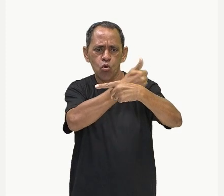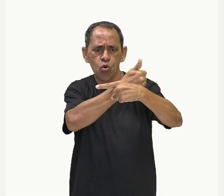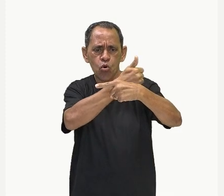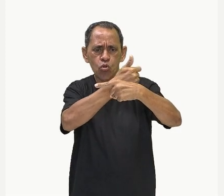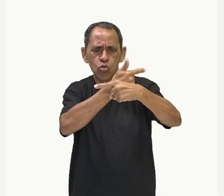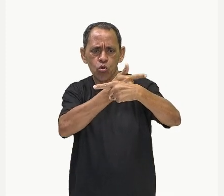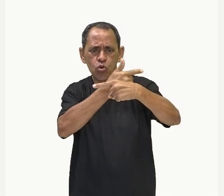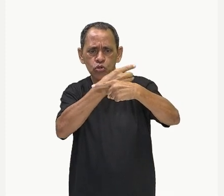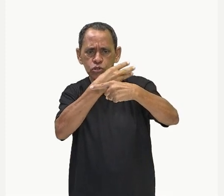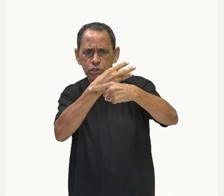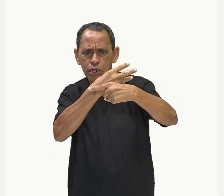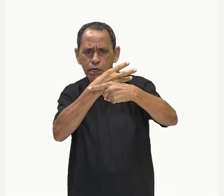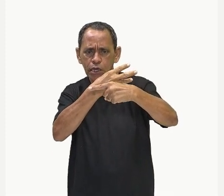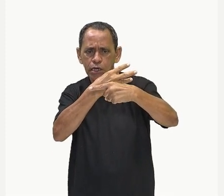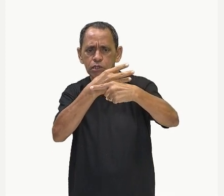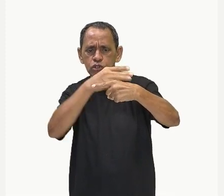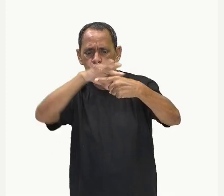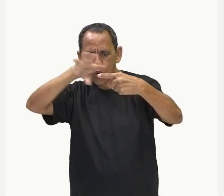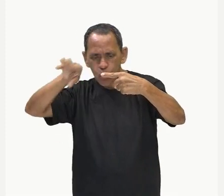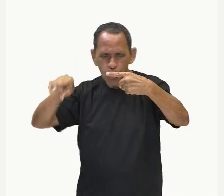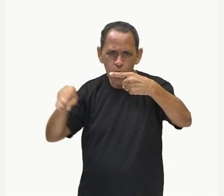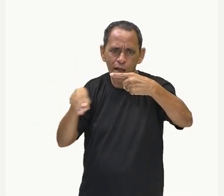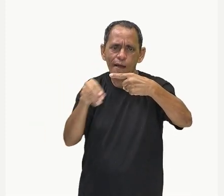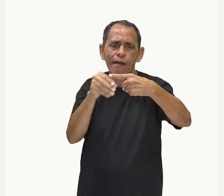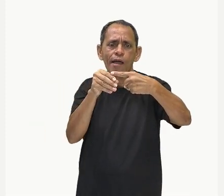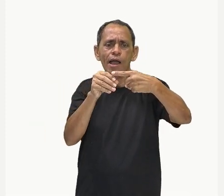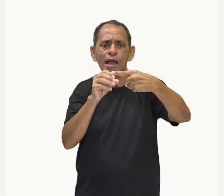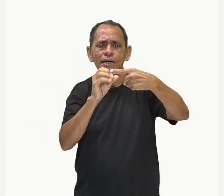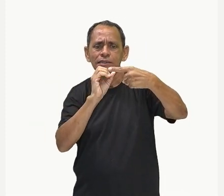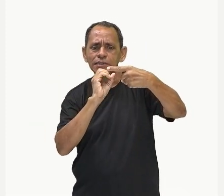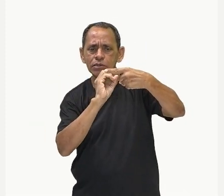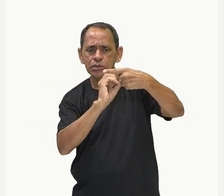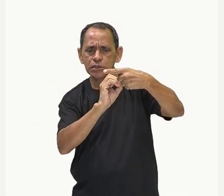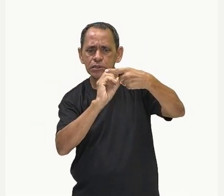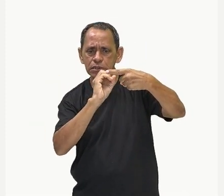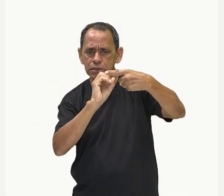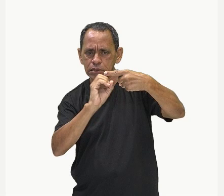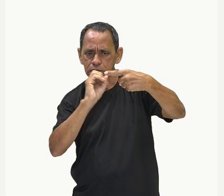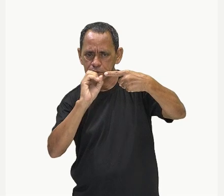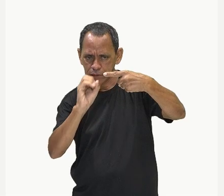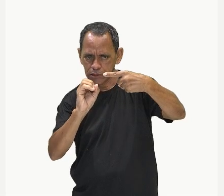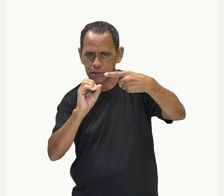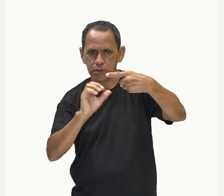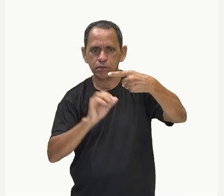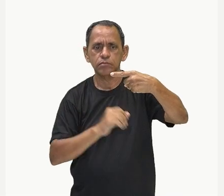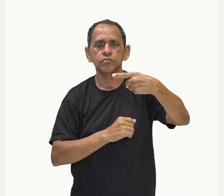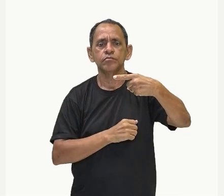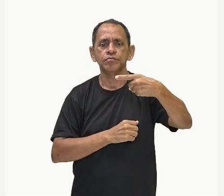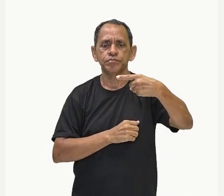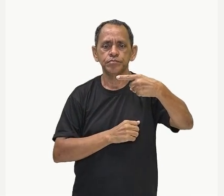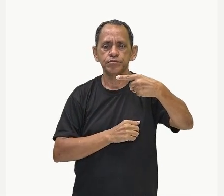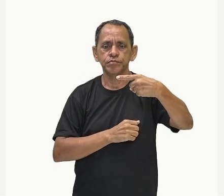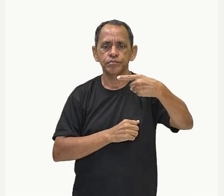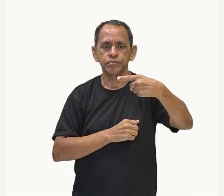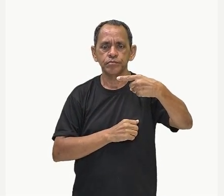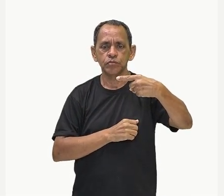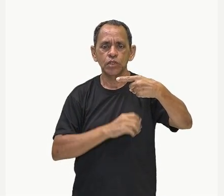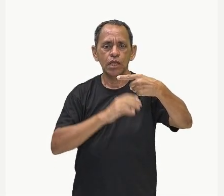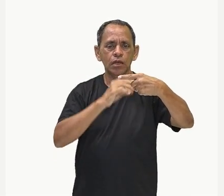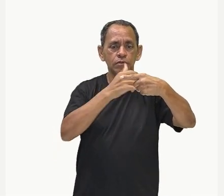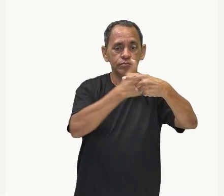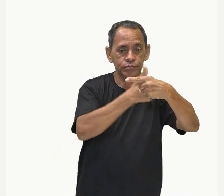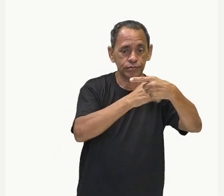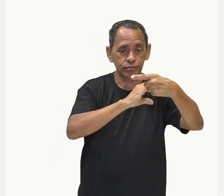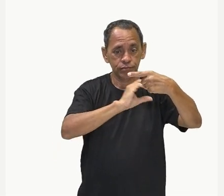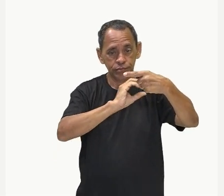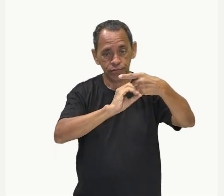tenho 3, eu tenho 4 e eu tenho o 5. 3 números depois da vírgula significa que eu vou